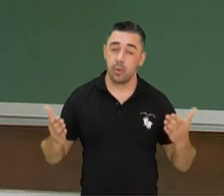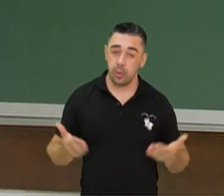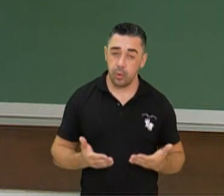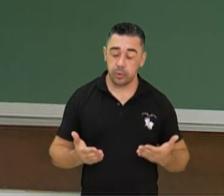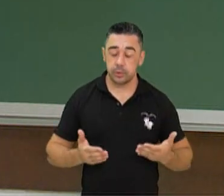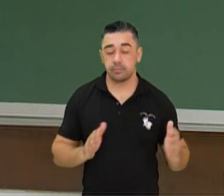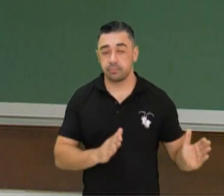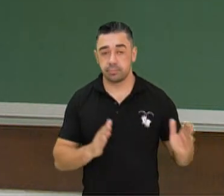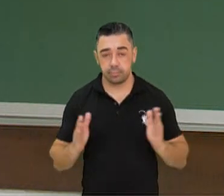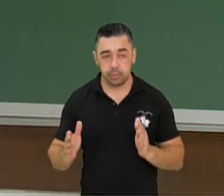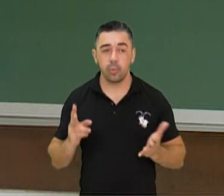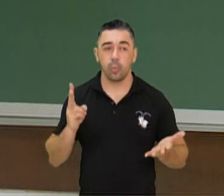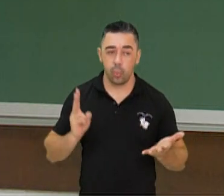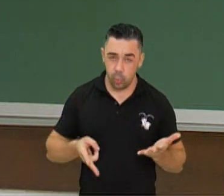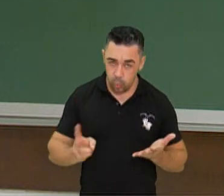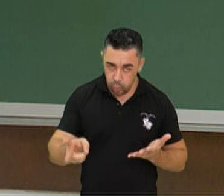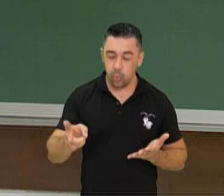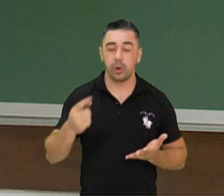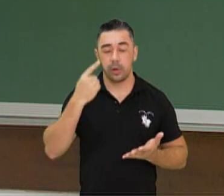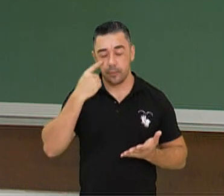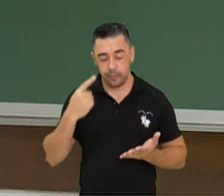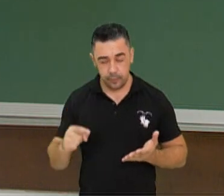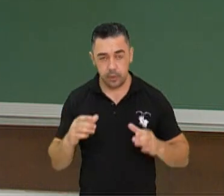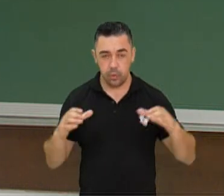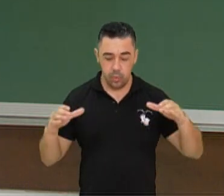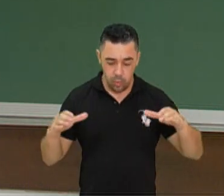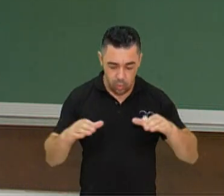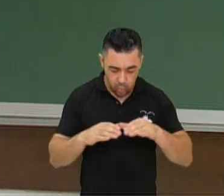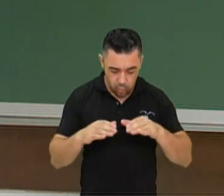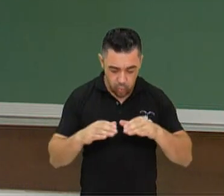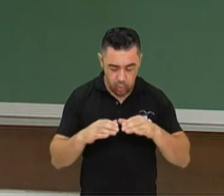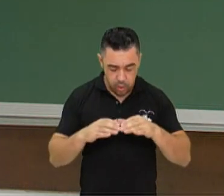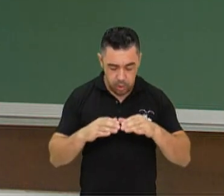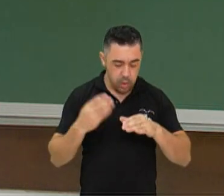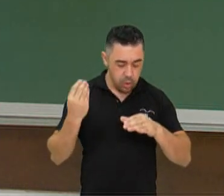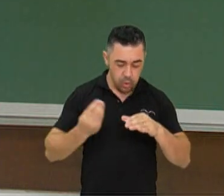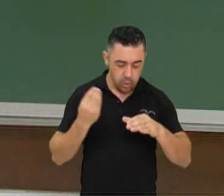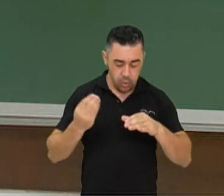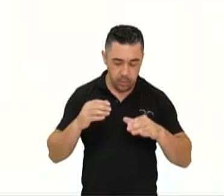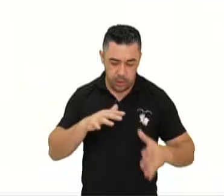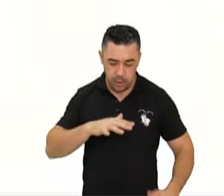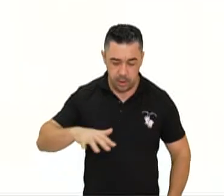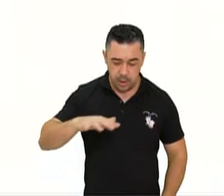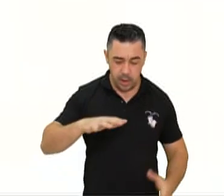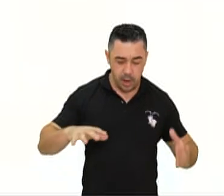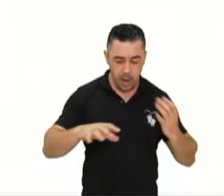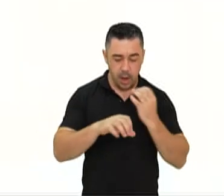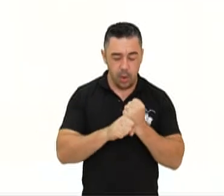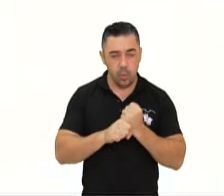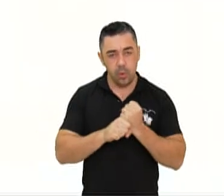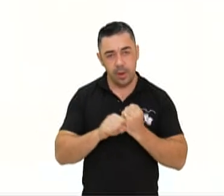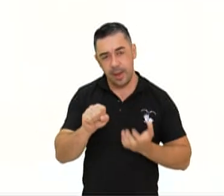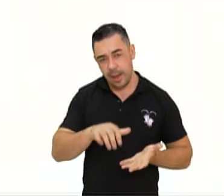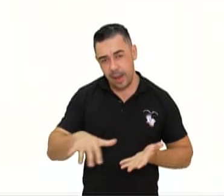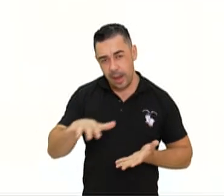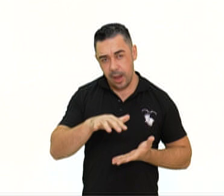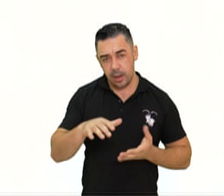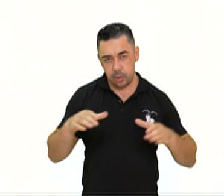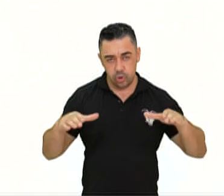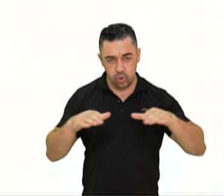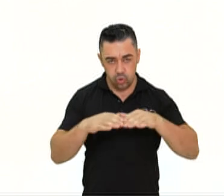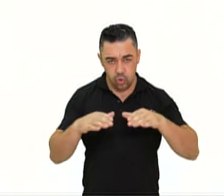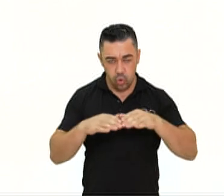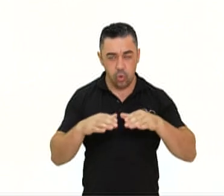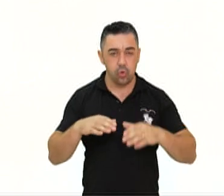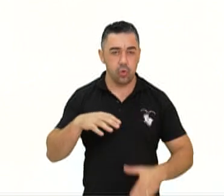aula, nós vamos continuar vendo esse movimento de como que a gente calcula a área de tronco de cone.